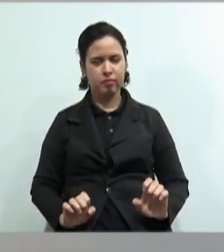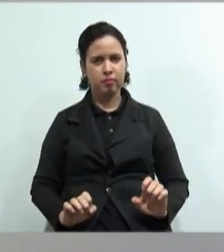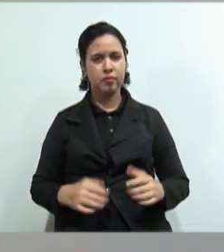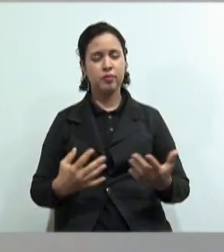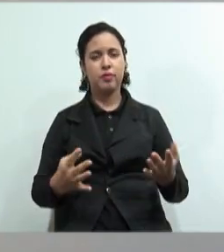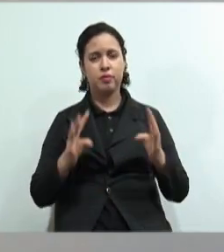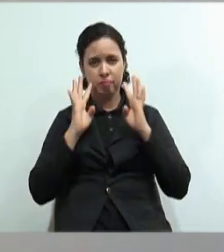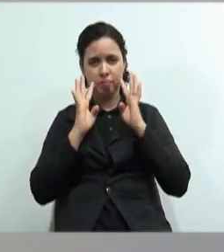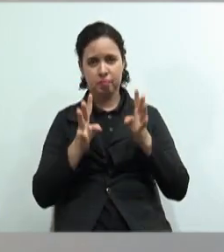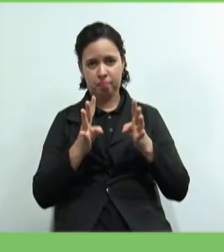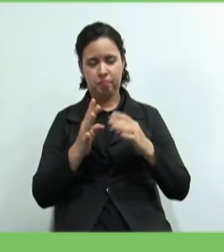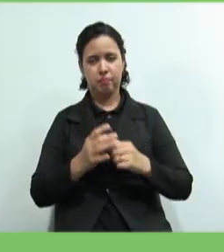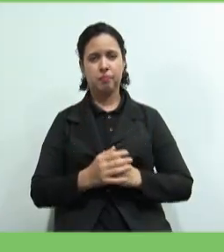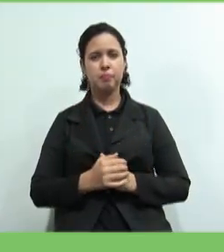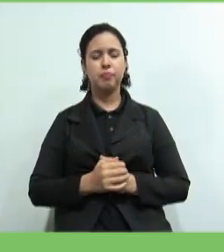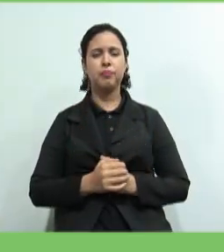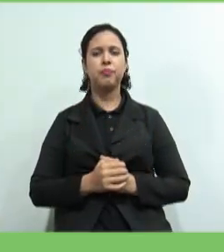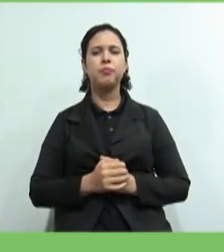e até a próxima.